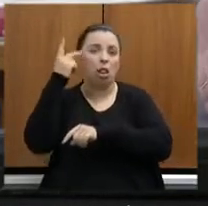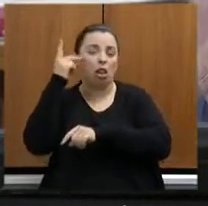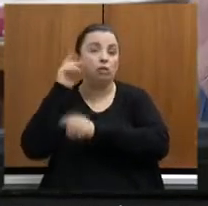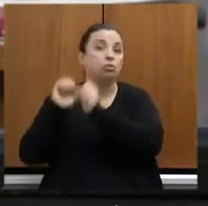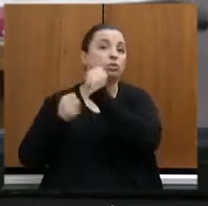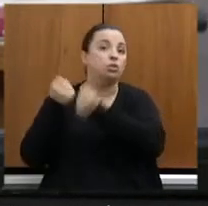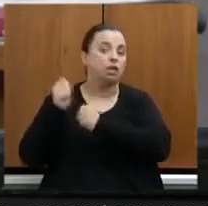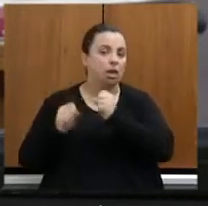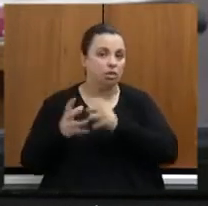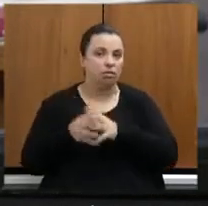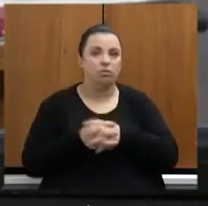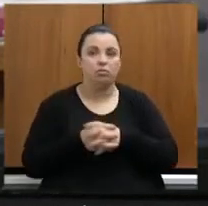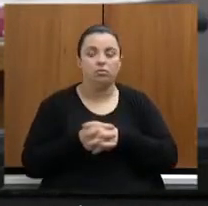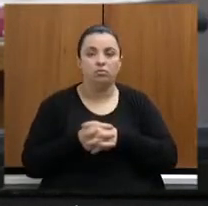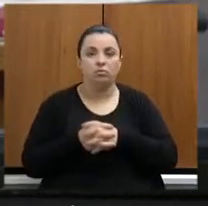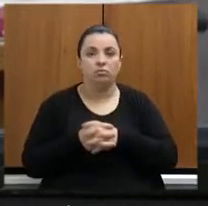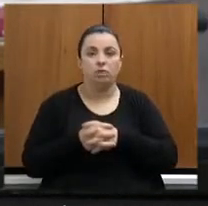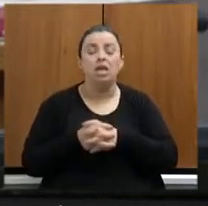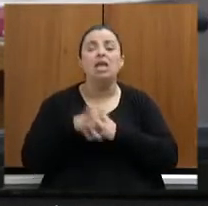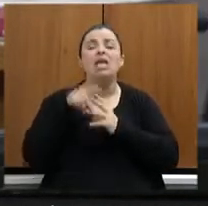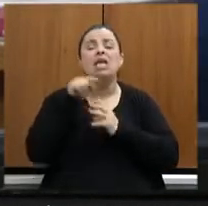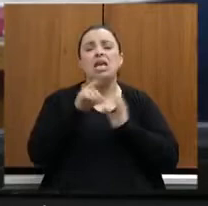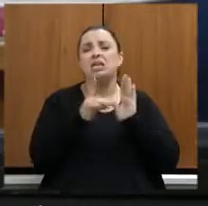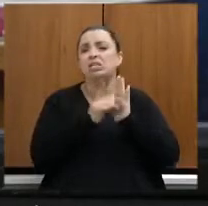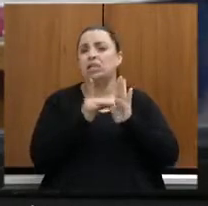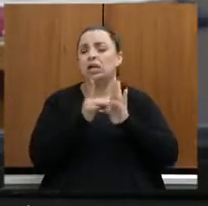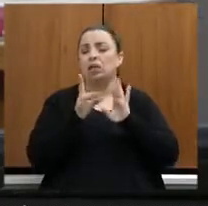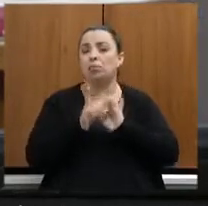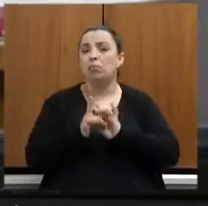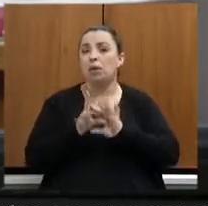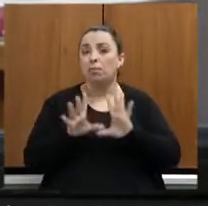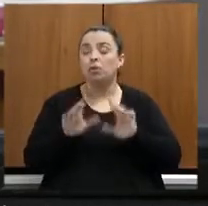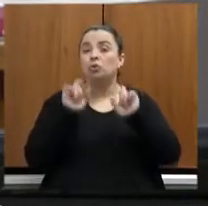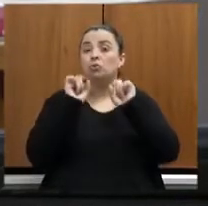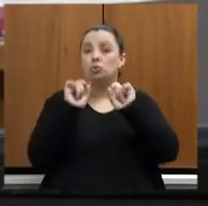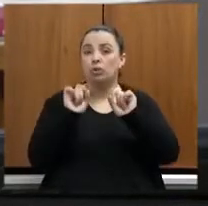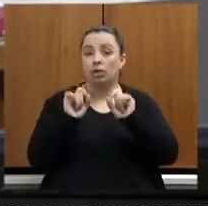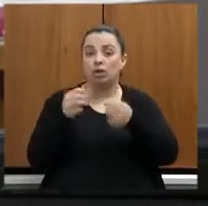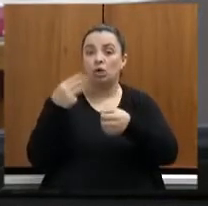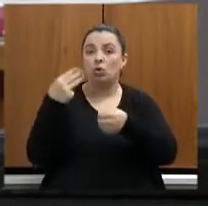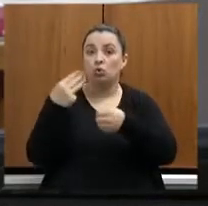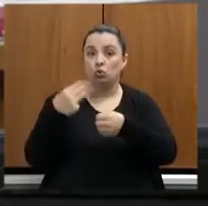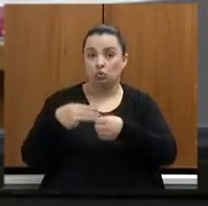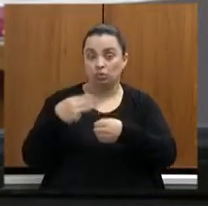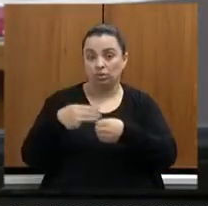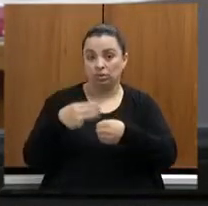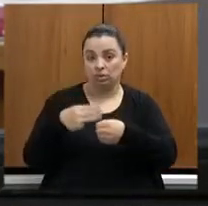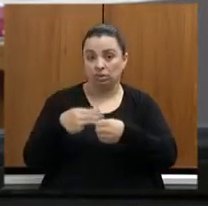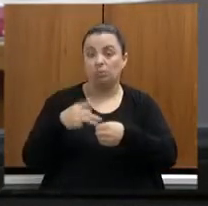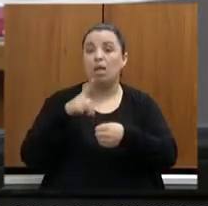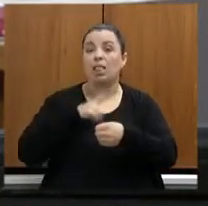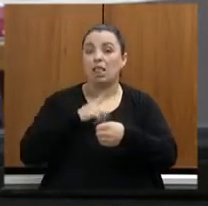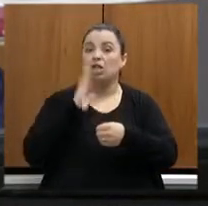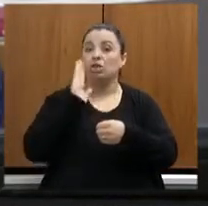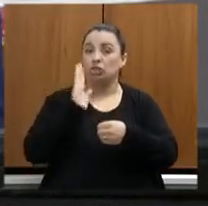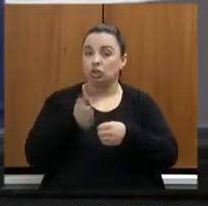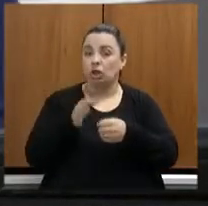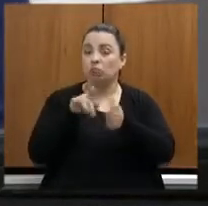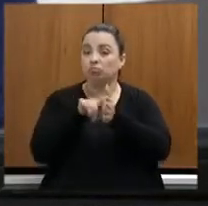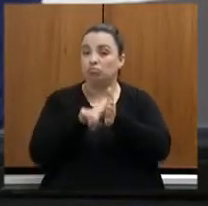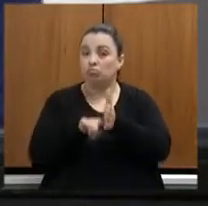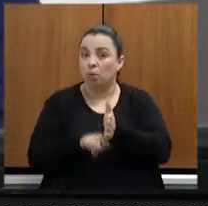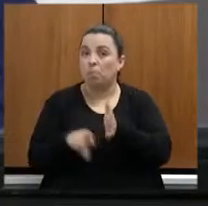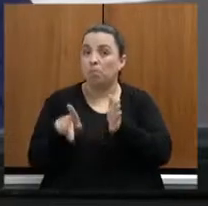e ele permite que os municípios que tiverem o seu serviço de inspeção Municipal